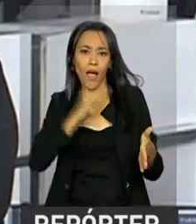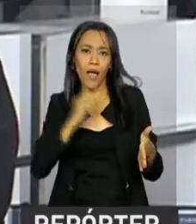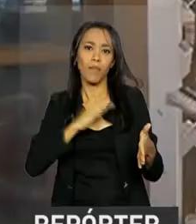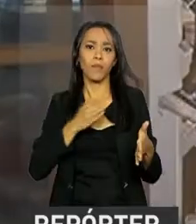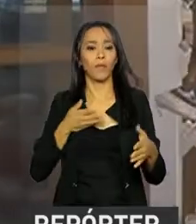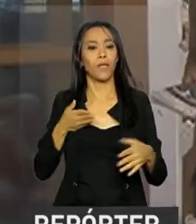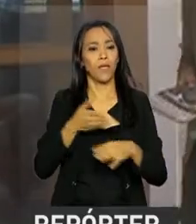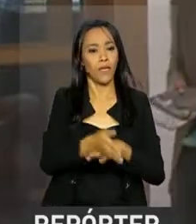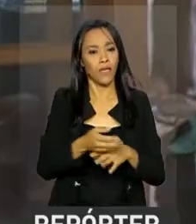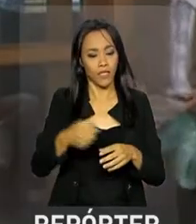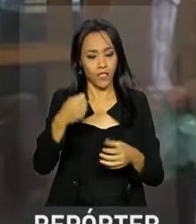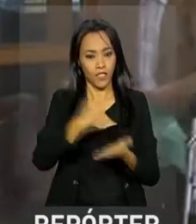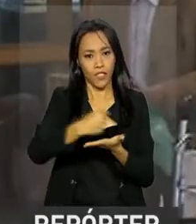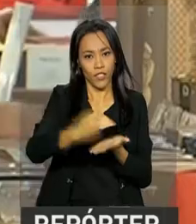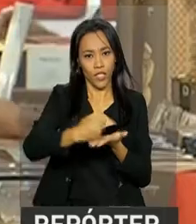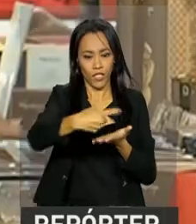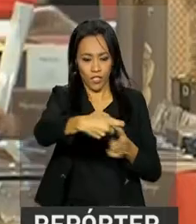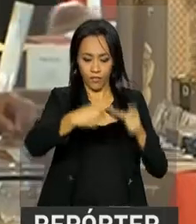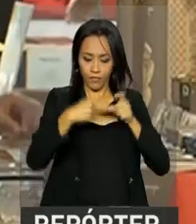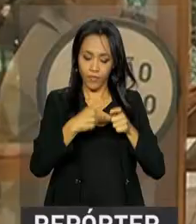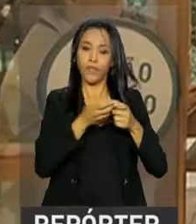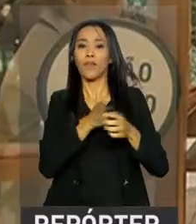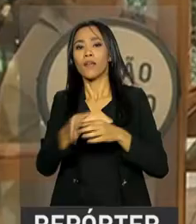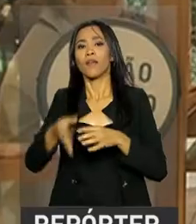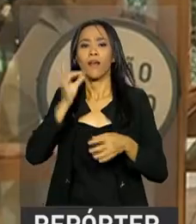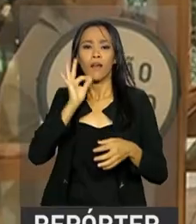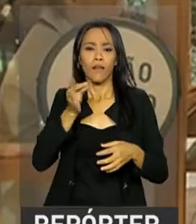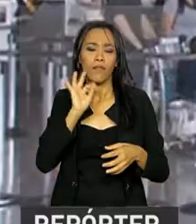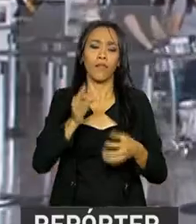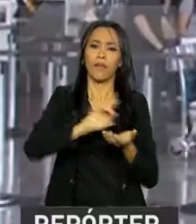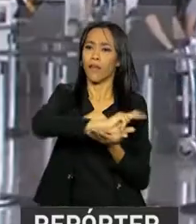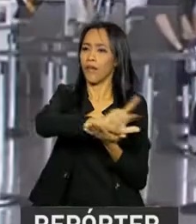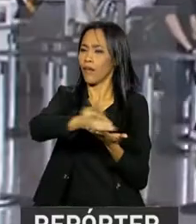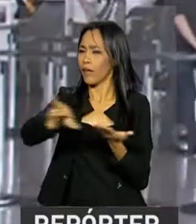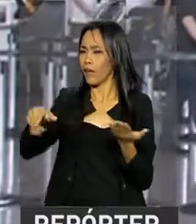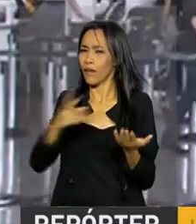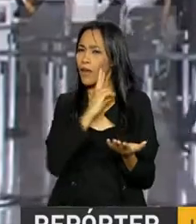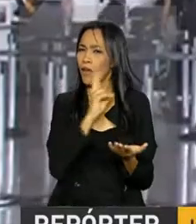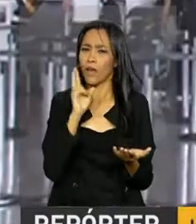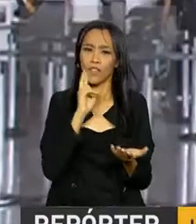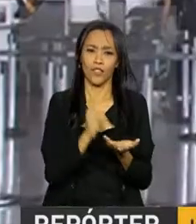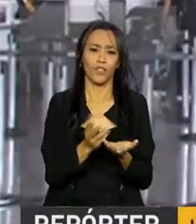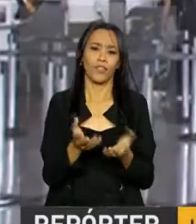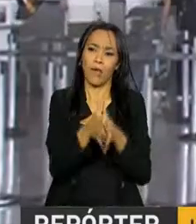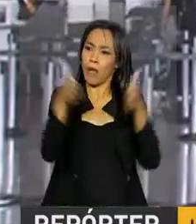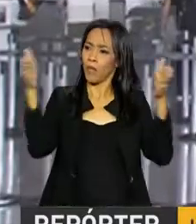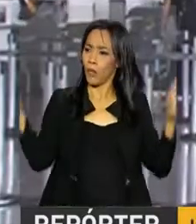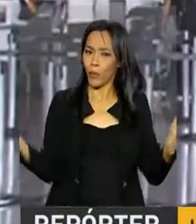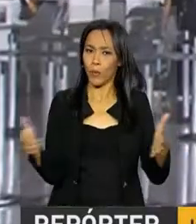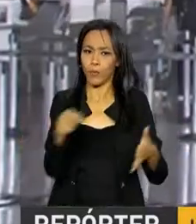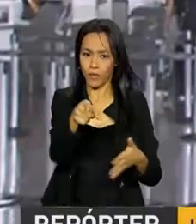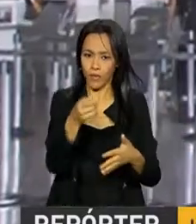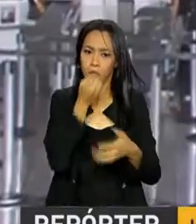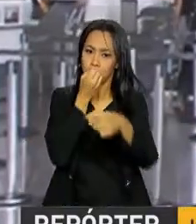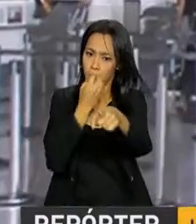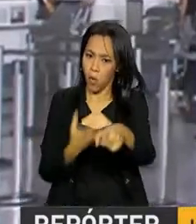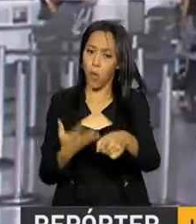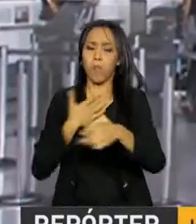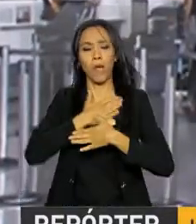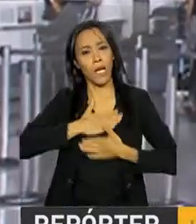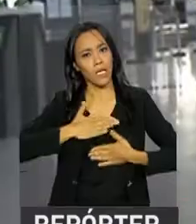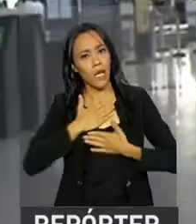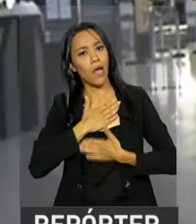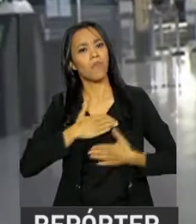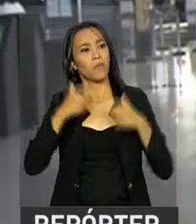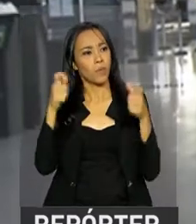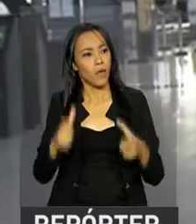check-in e mais opções de lojas, cafés e restaurantes. Está mais arrojado, né? E muito mais agradável,